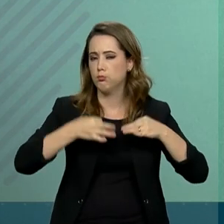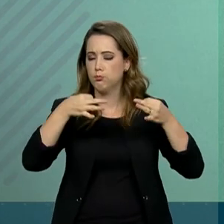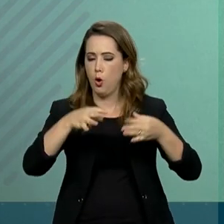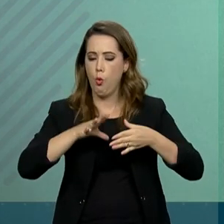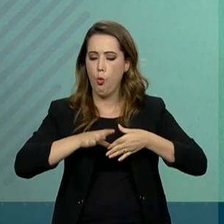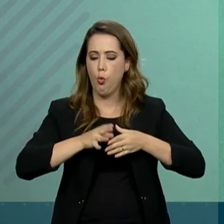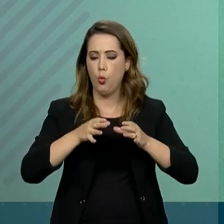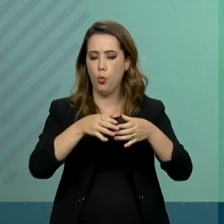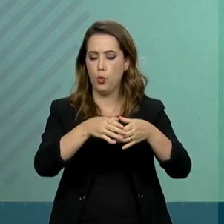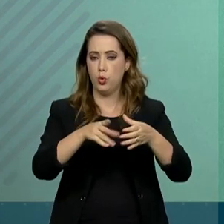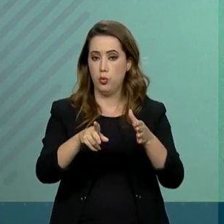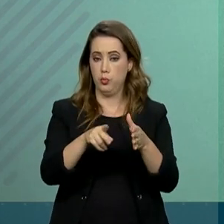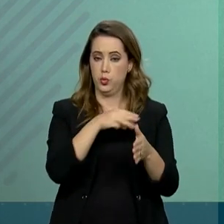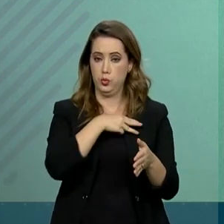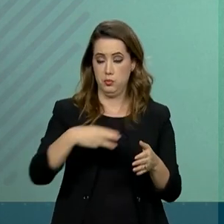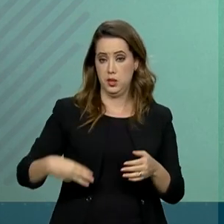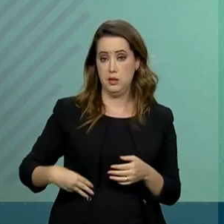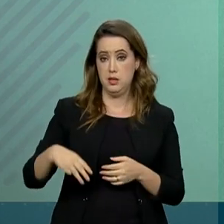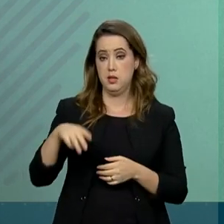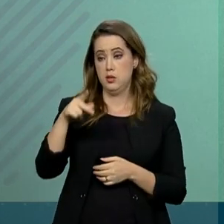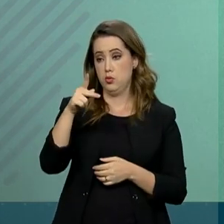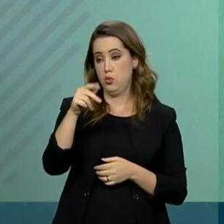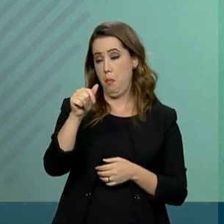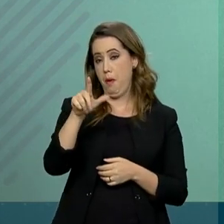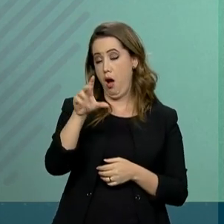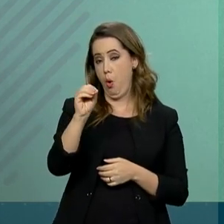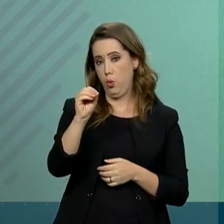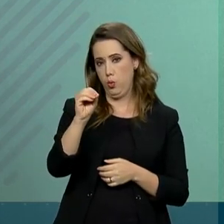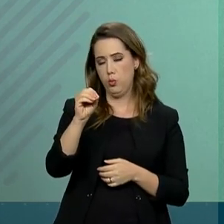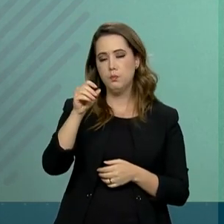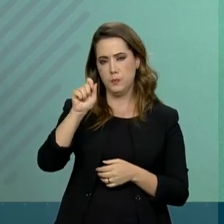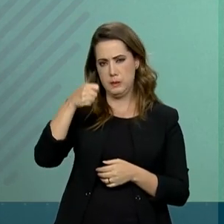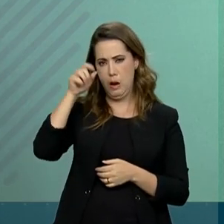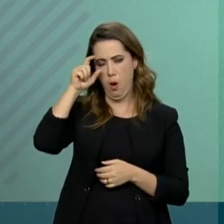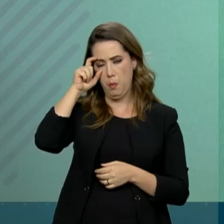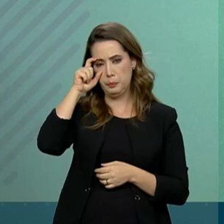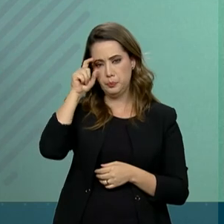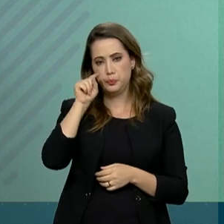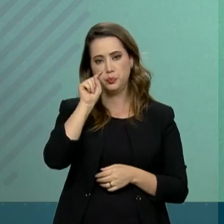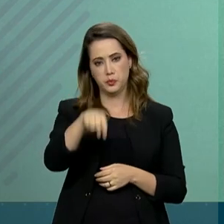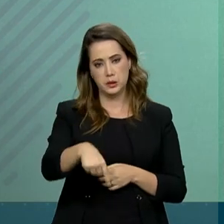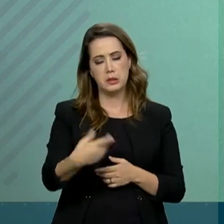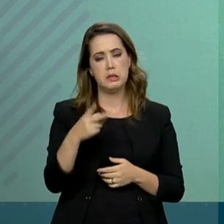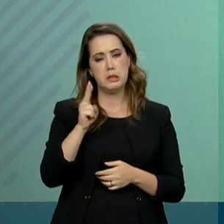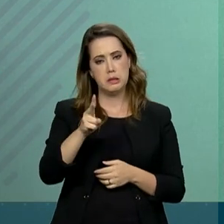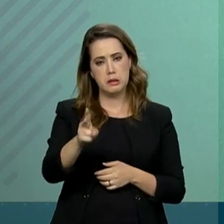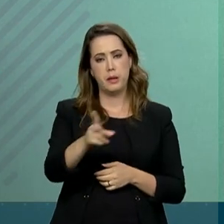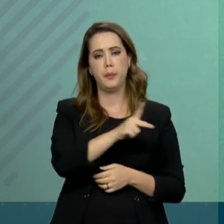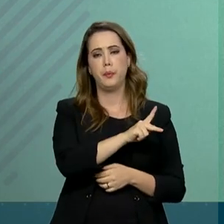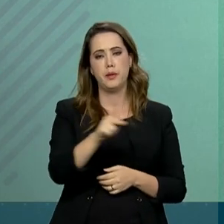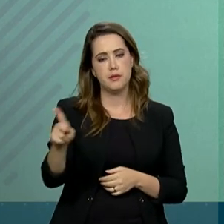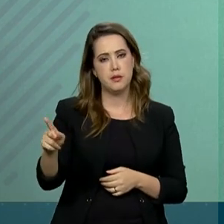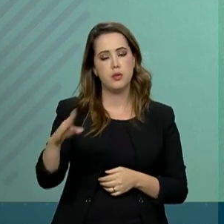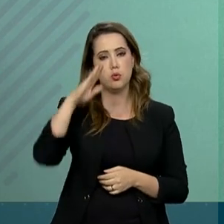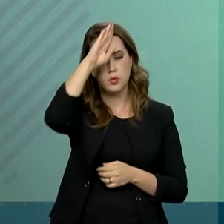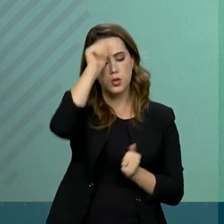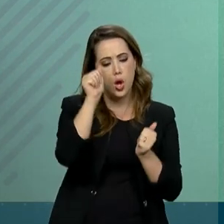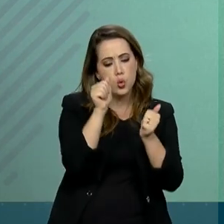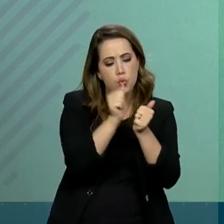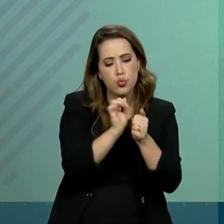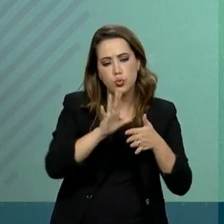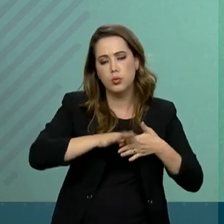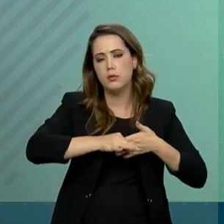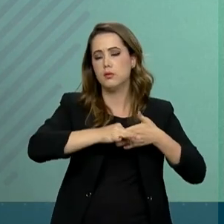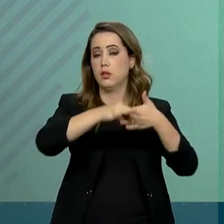guedes equipe essa capitaneado e direcionada pelo presidente jair bolsonaro e ele